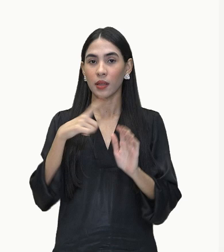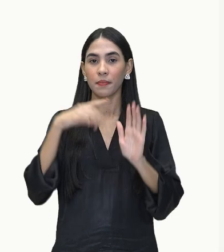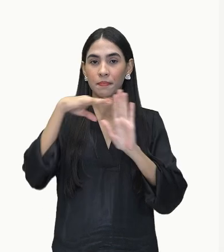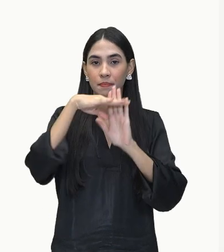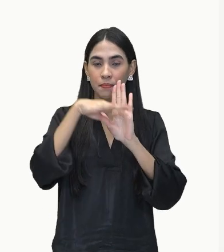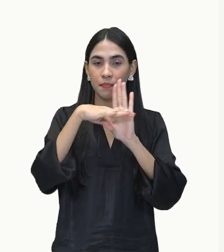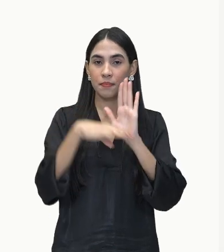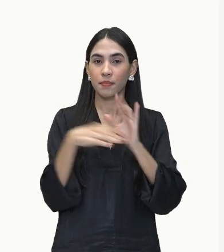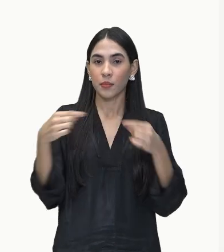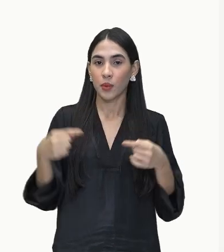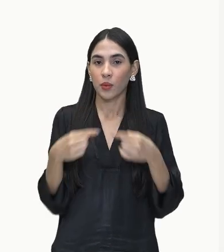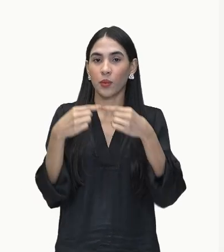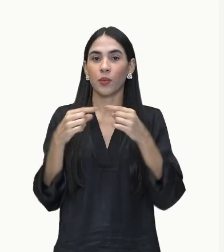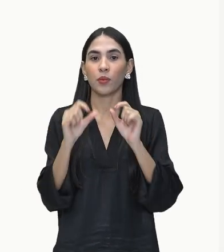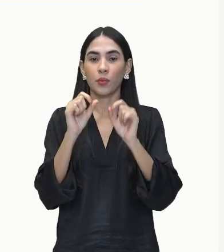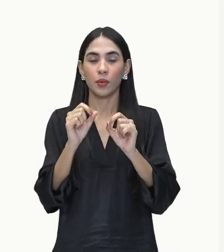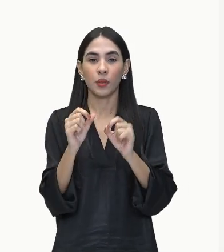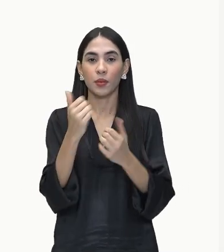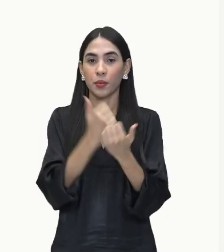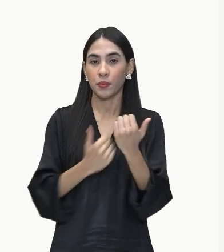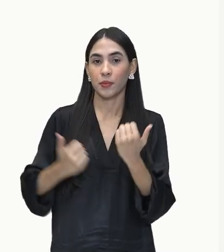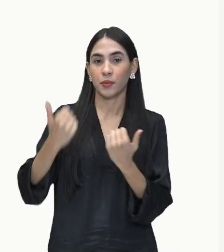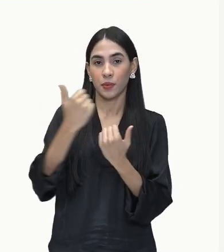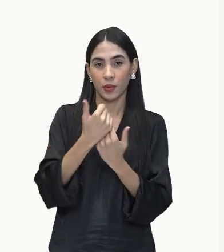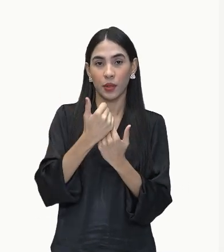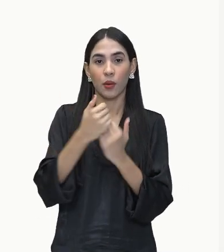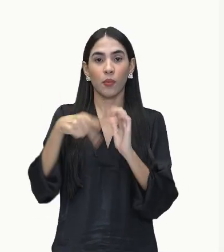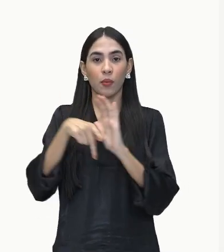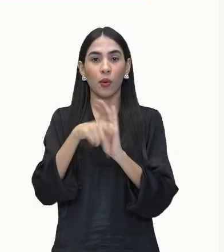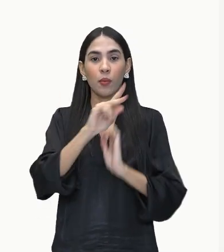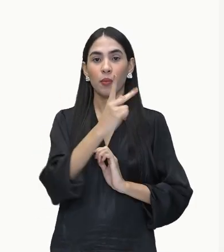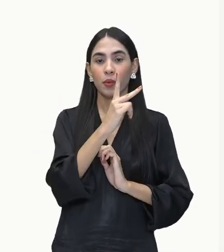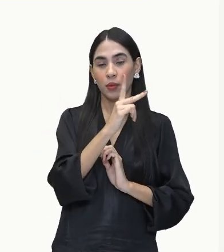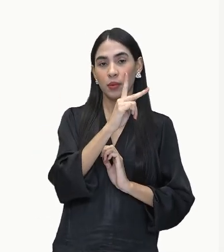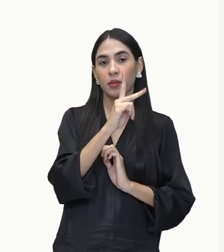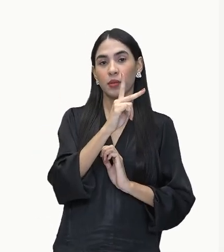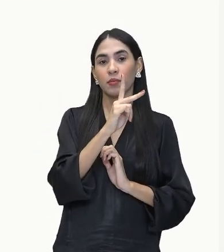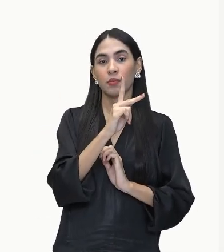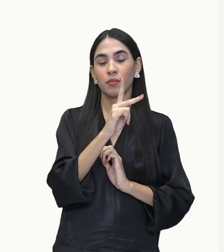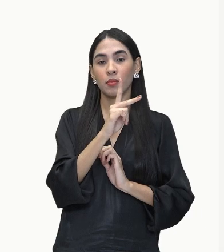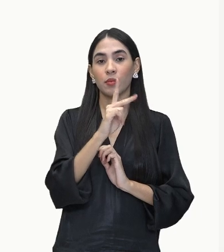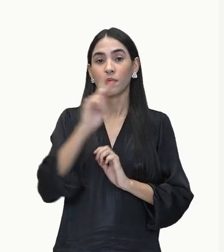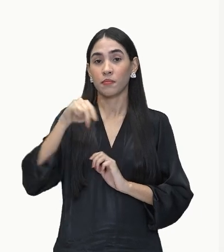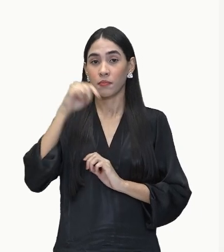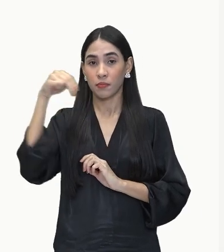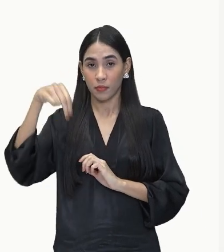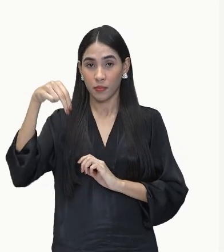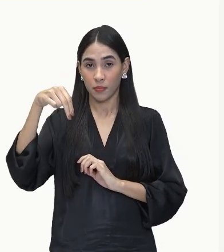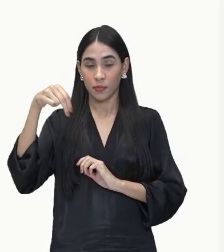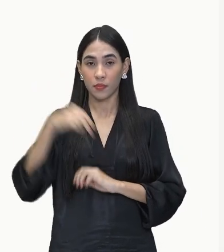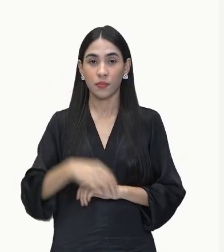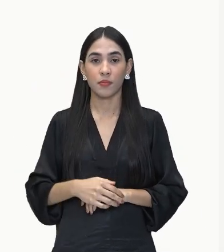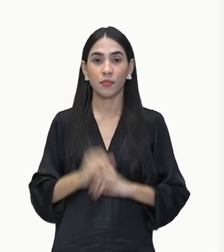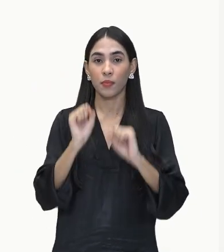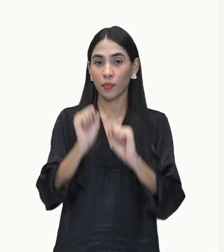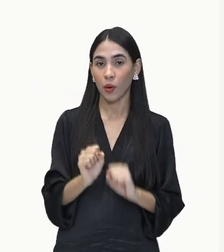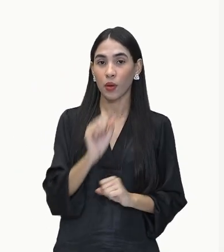de acordo com a substituição do hidrogênio do nitrogênio. Então, ela pode